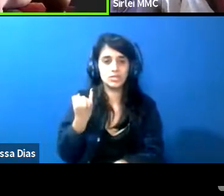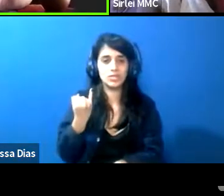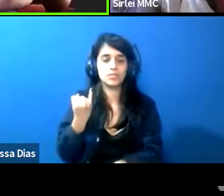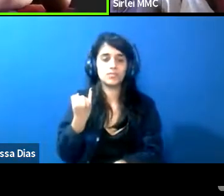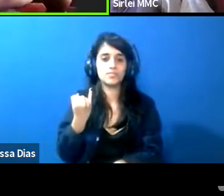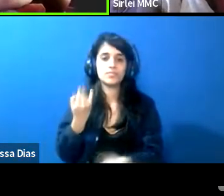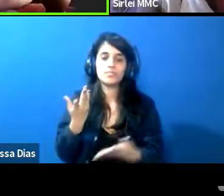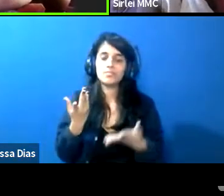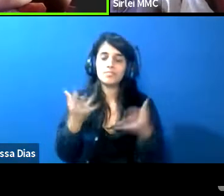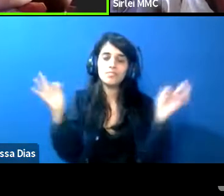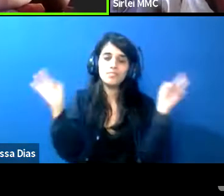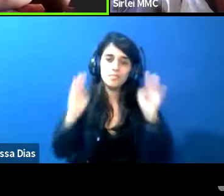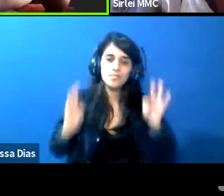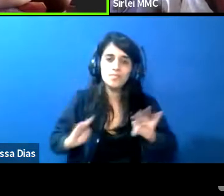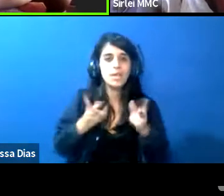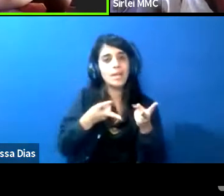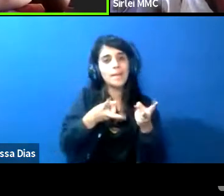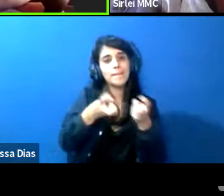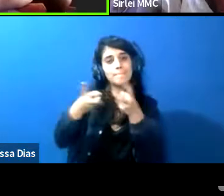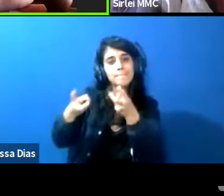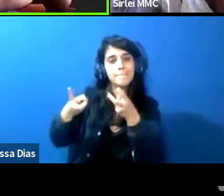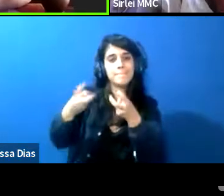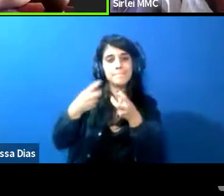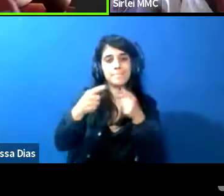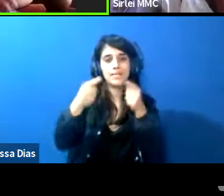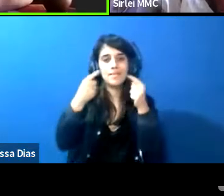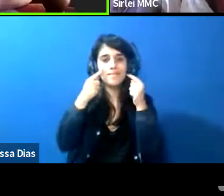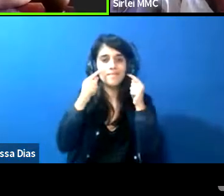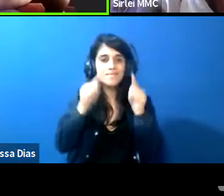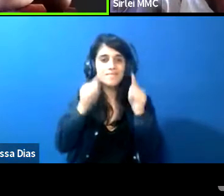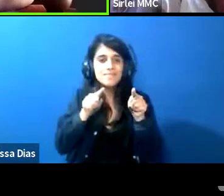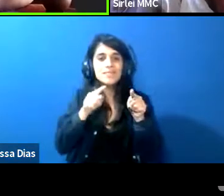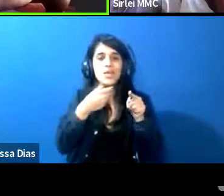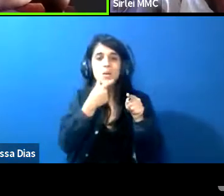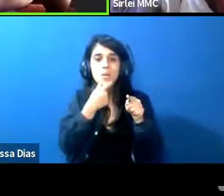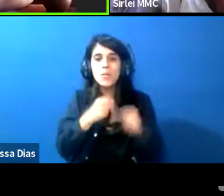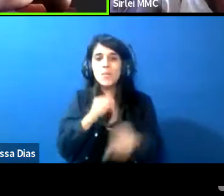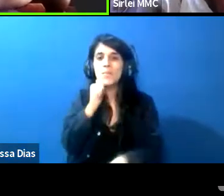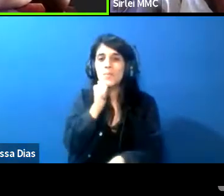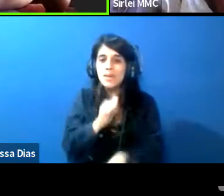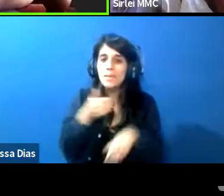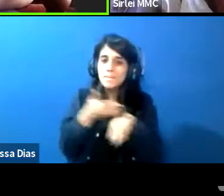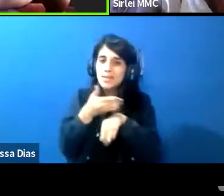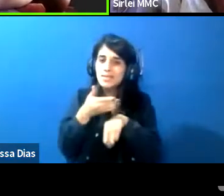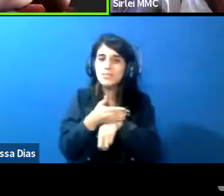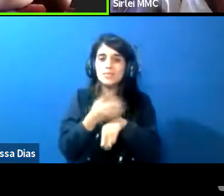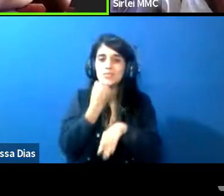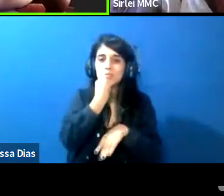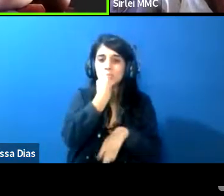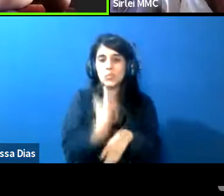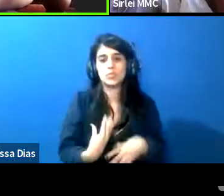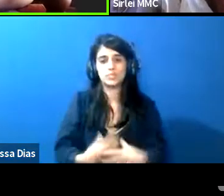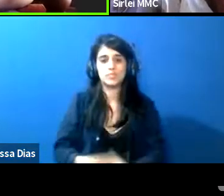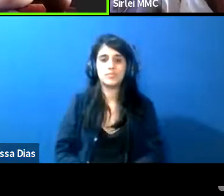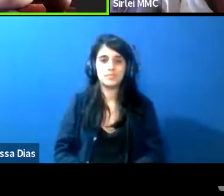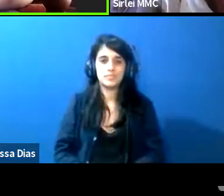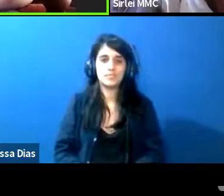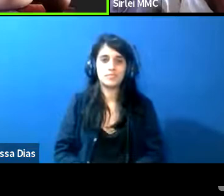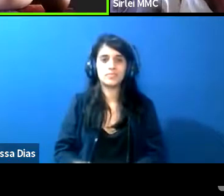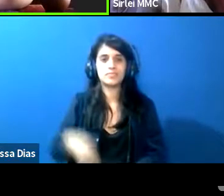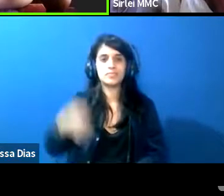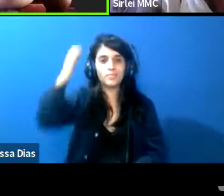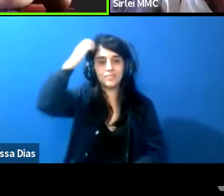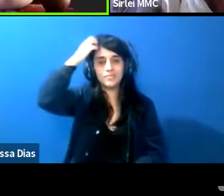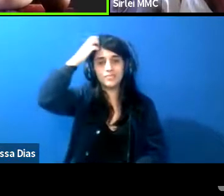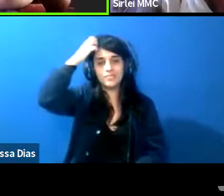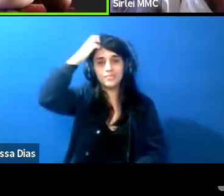muito gratificante ver essas caras, esses rostos jovens, de homens e mulheres. Então, eu